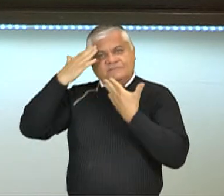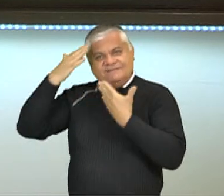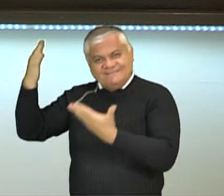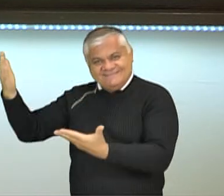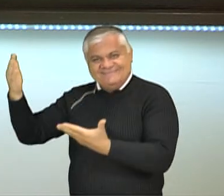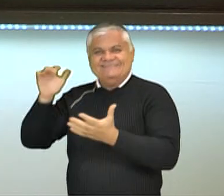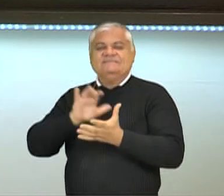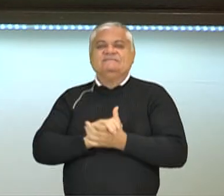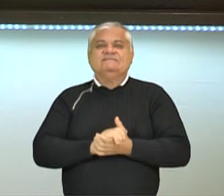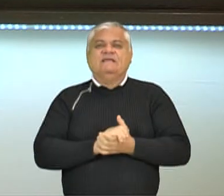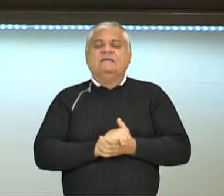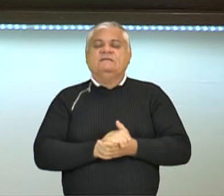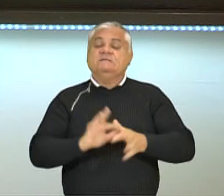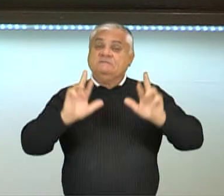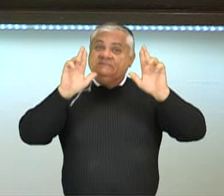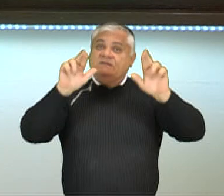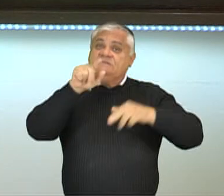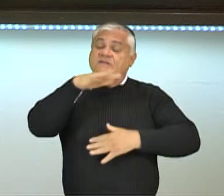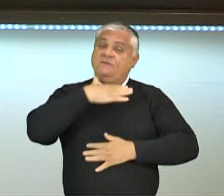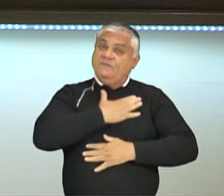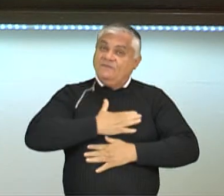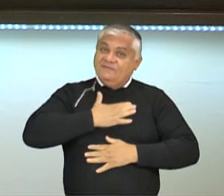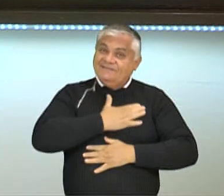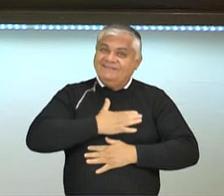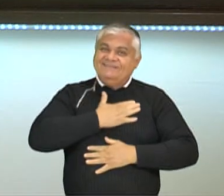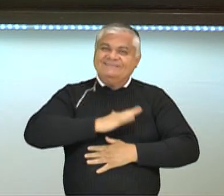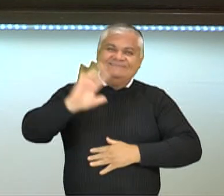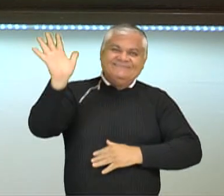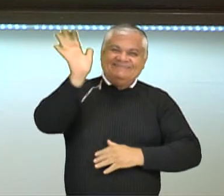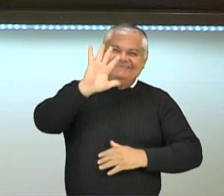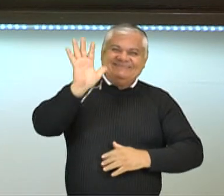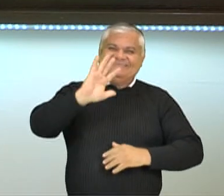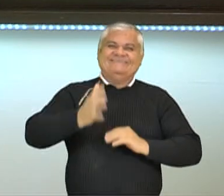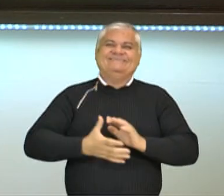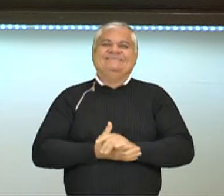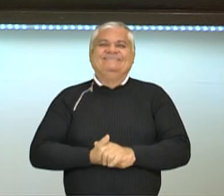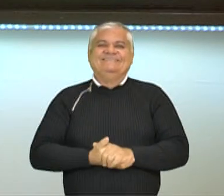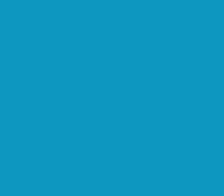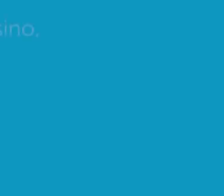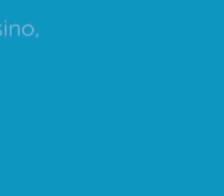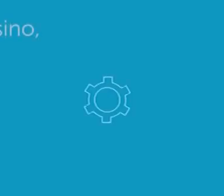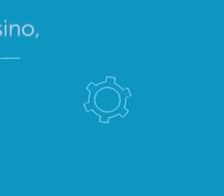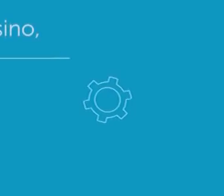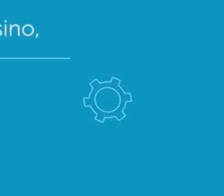Obrigada, Ronaldo. Eu espero que vocês tenham gostado e até breve. Tchau, tchau.